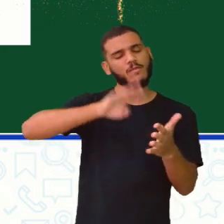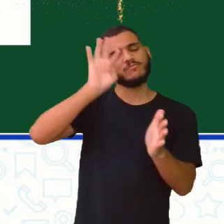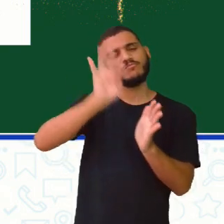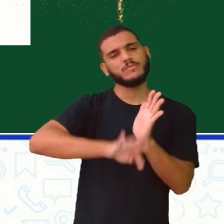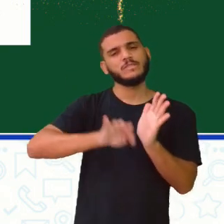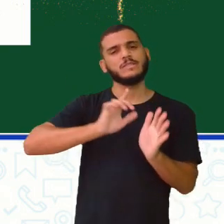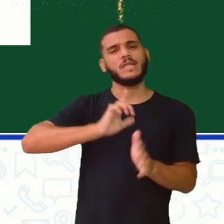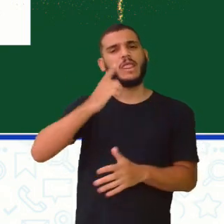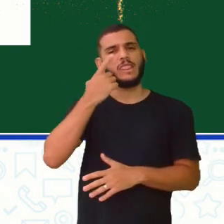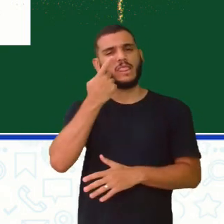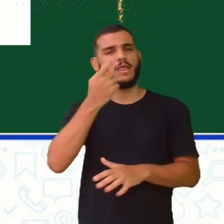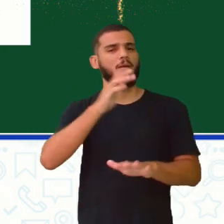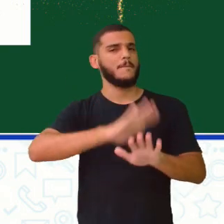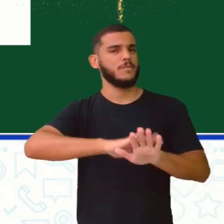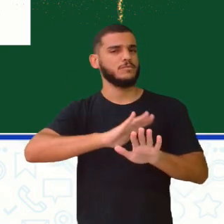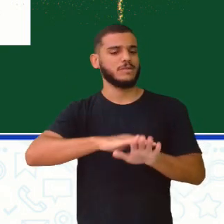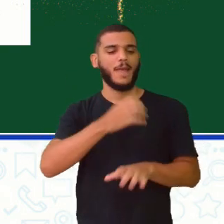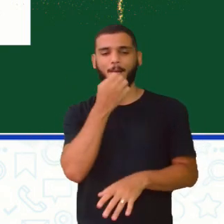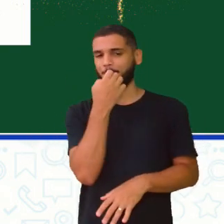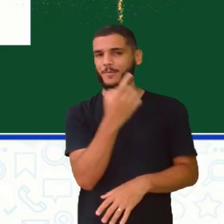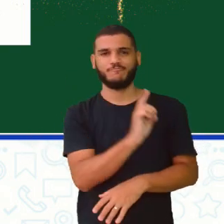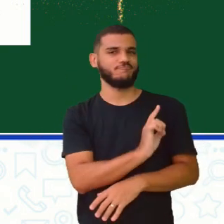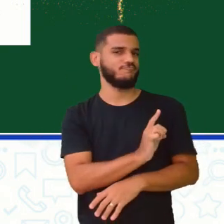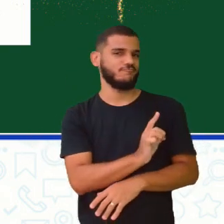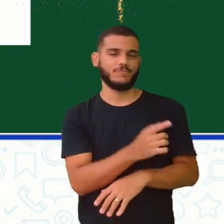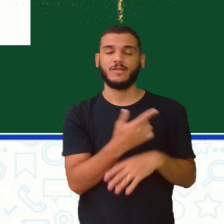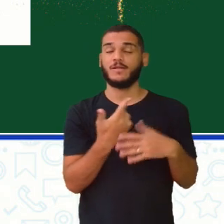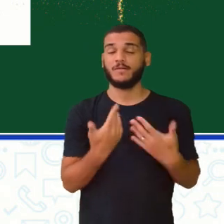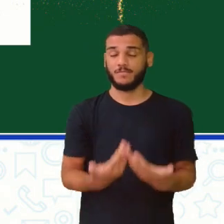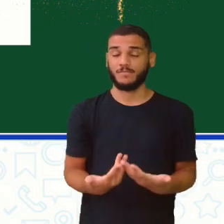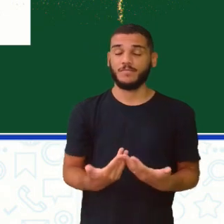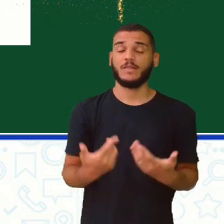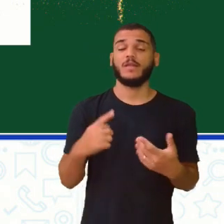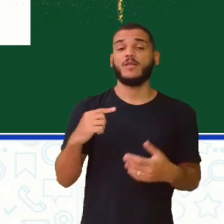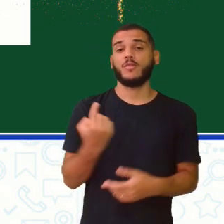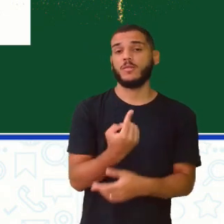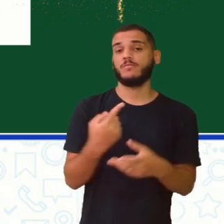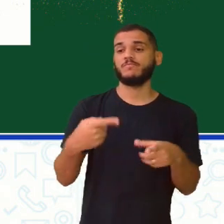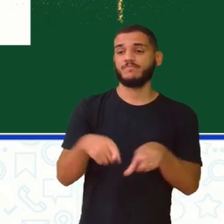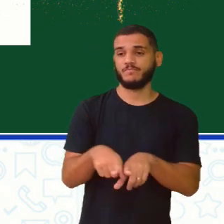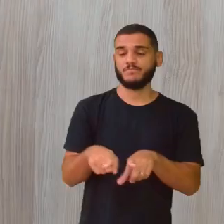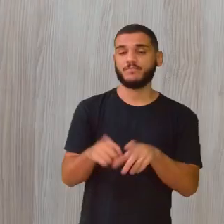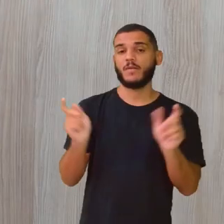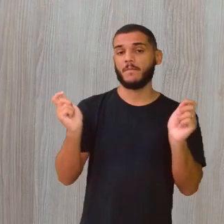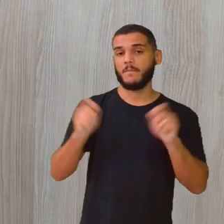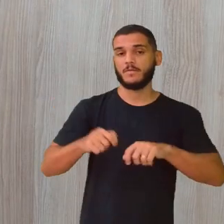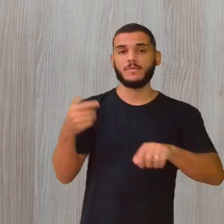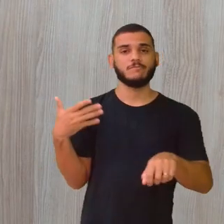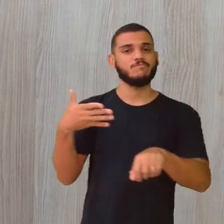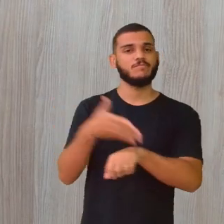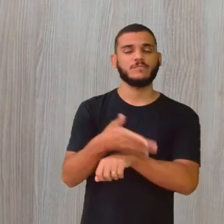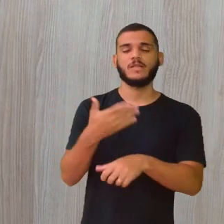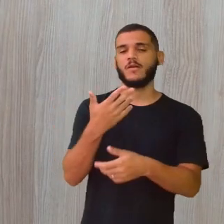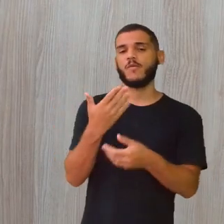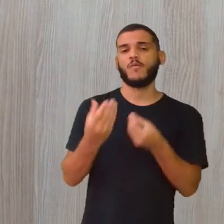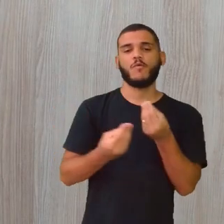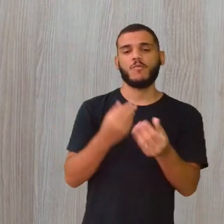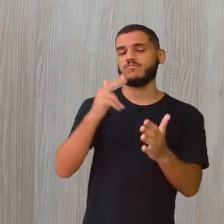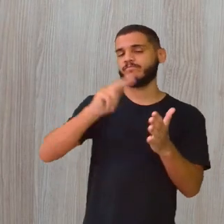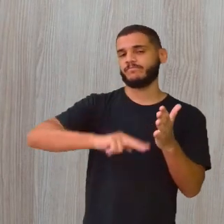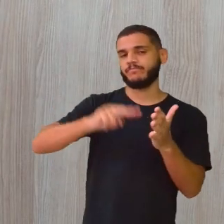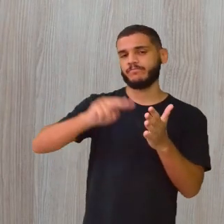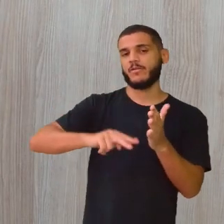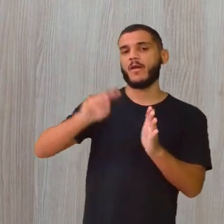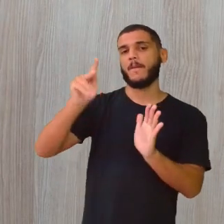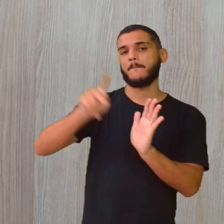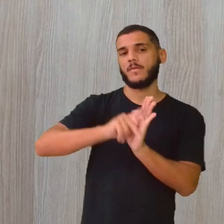as intenções que não eram boas E que do nós rei podemos, Herodes. e que nós podemos inferir, né, a Sim. resposta partindo da leitura